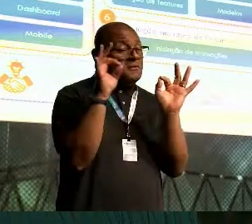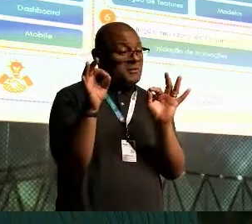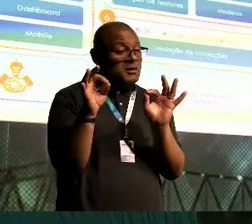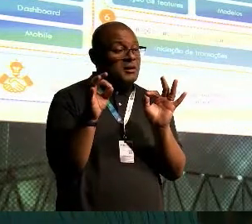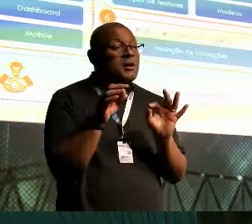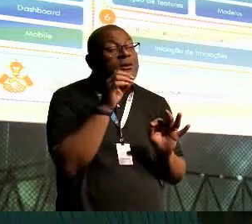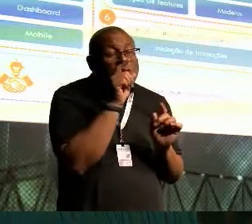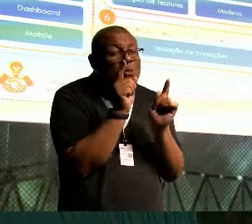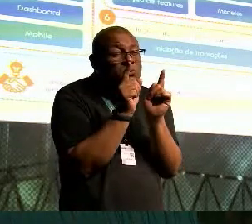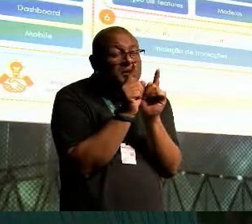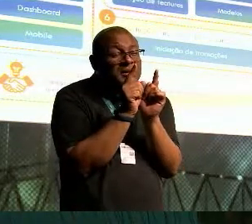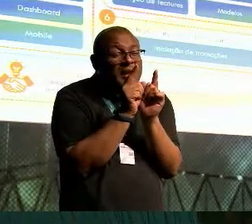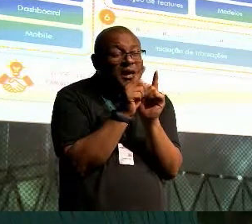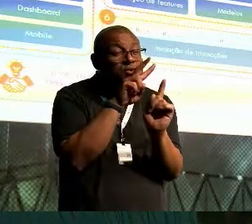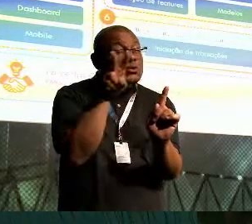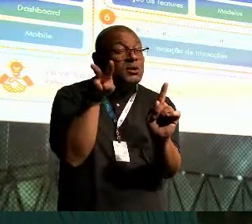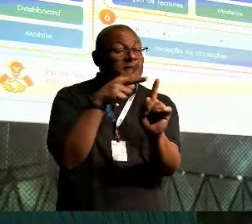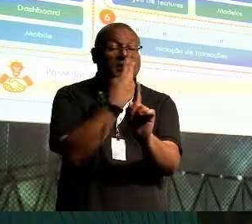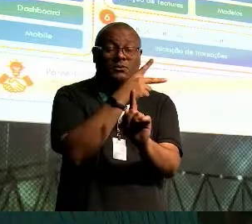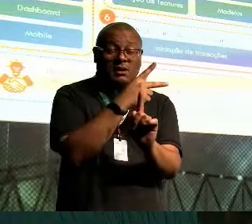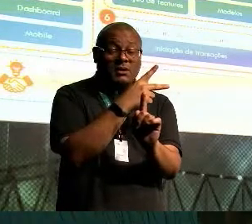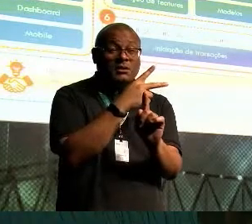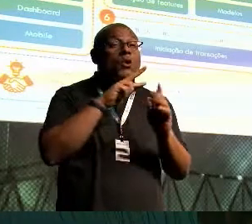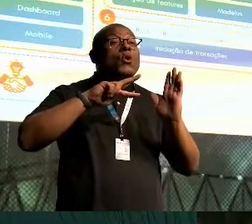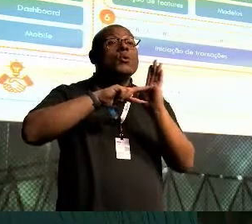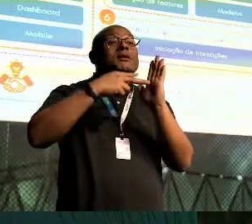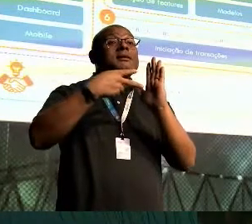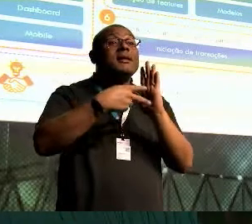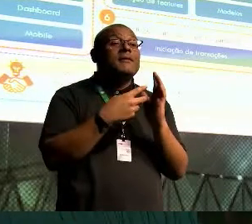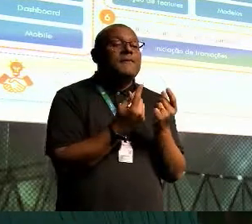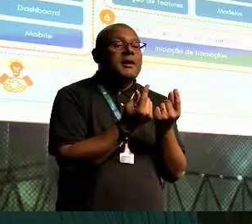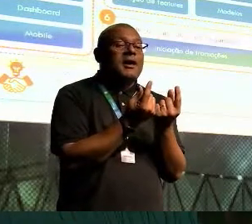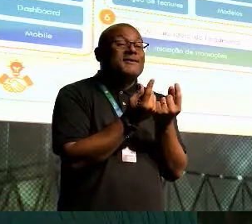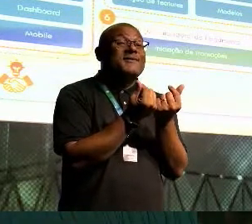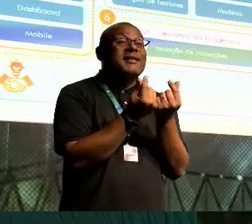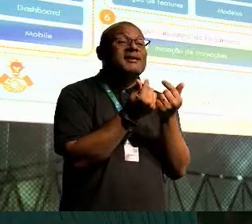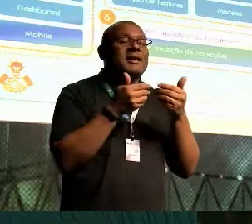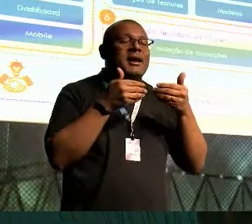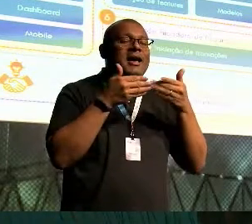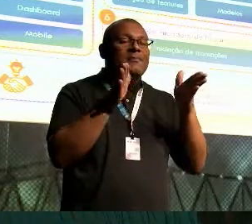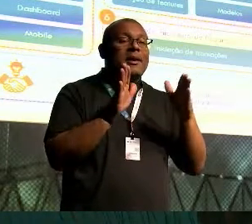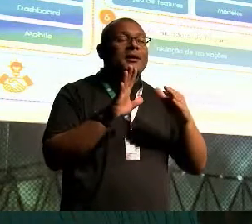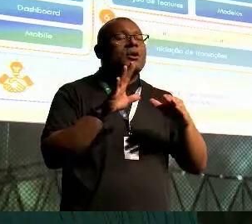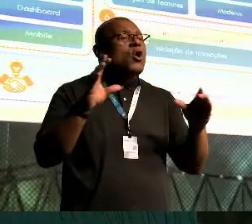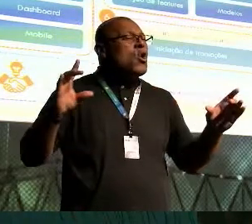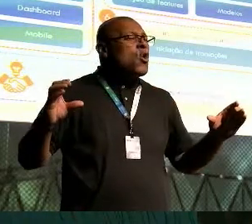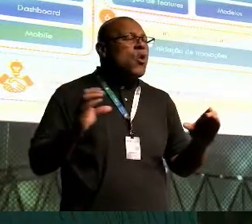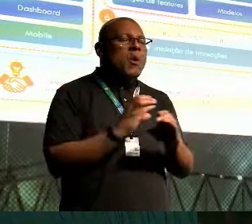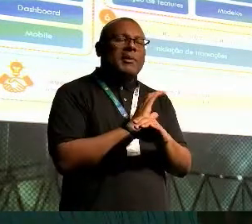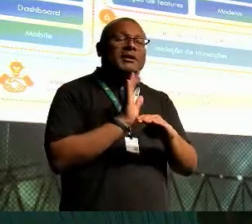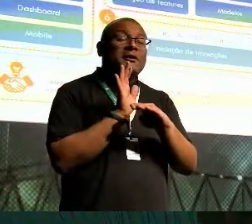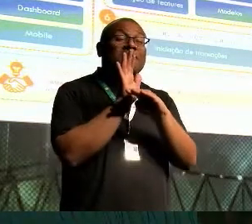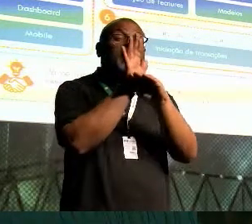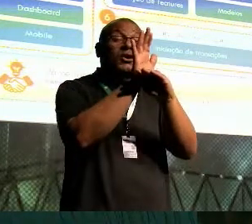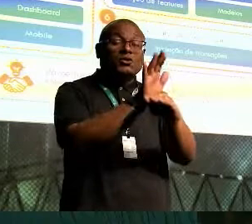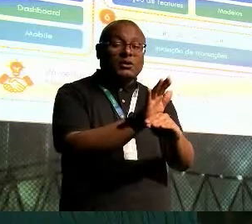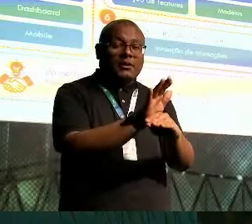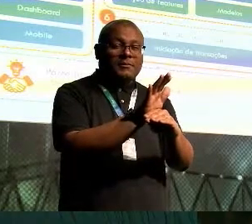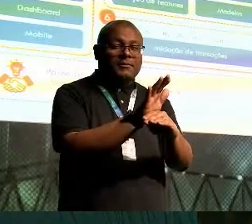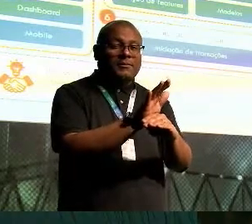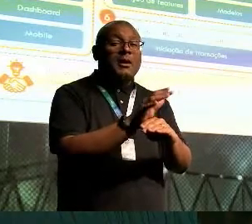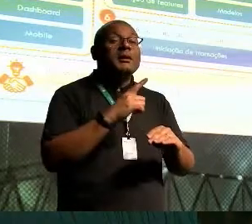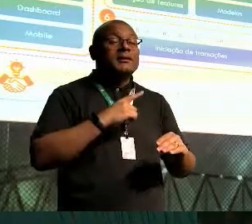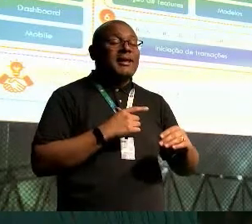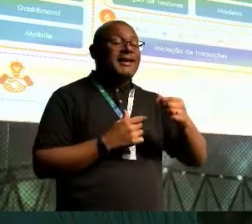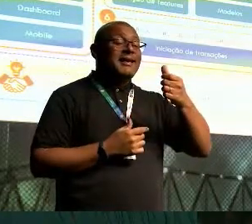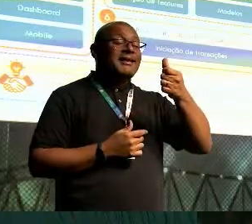passar um pouquinho aqui dessa visão deles, do que esse Open Finance, de uma maneira geral, completa. Tá? Eles colocam essas 6